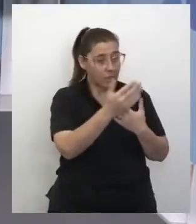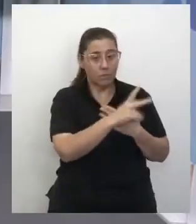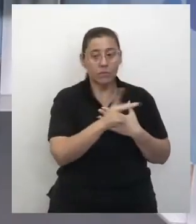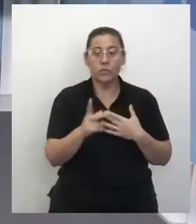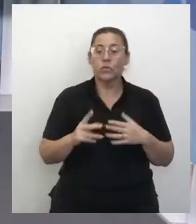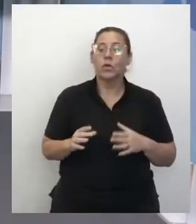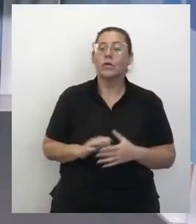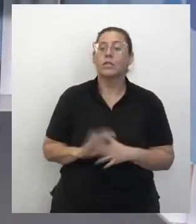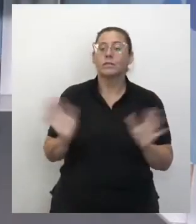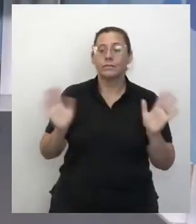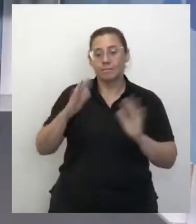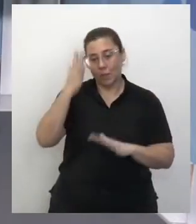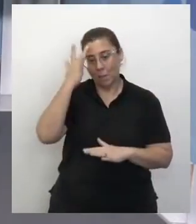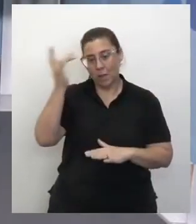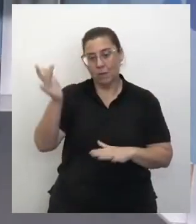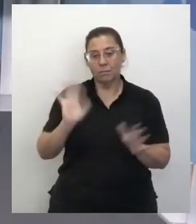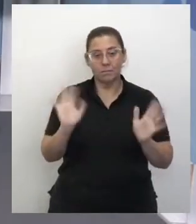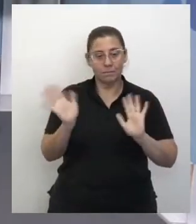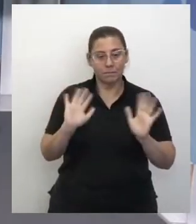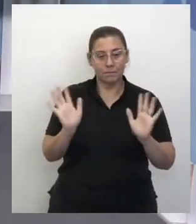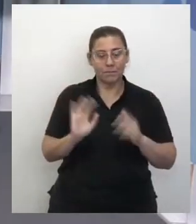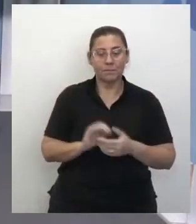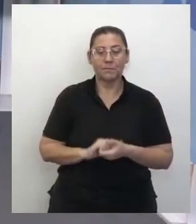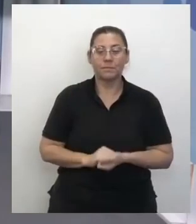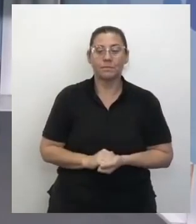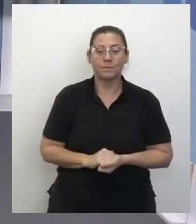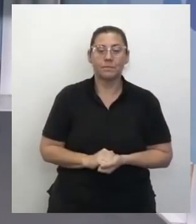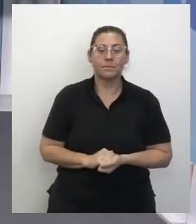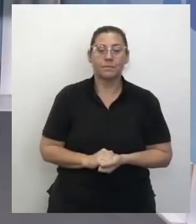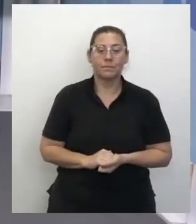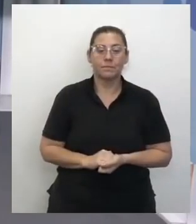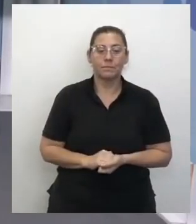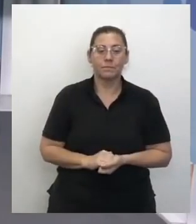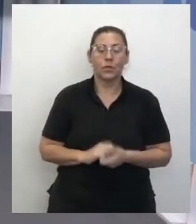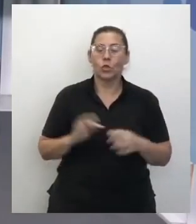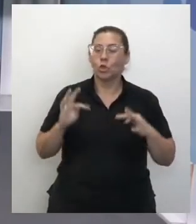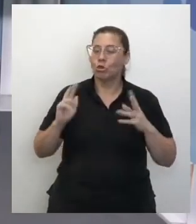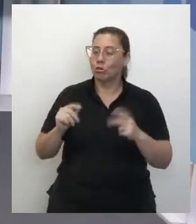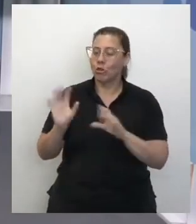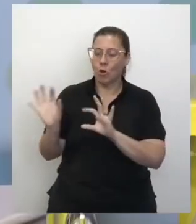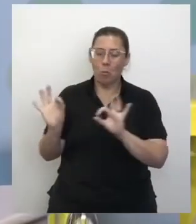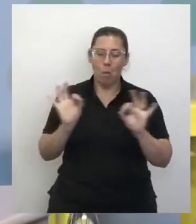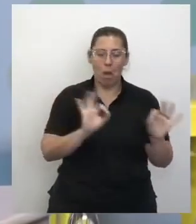e até a próxima, até amanhã. Obrigado, Viviane. Obrigado a todos que nos acompanharam, participaram aqui com a